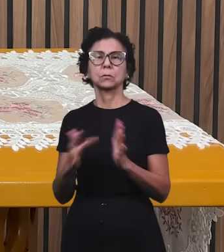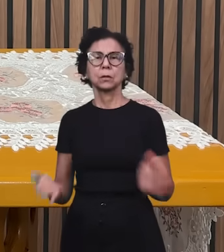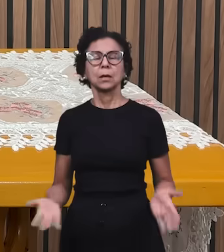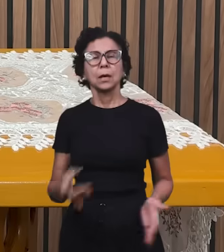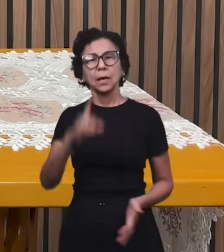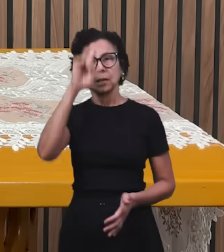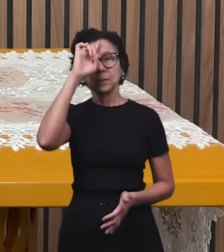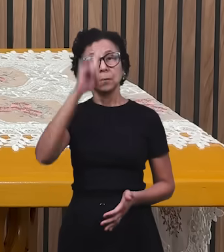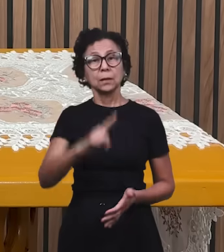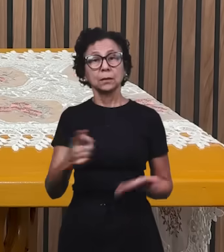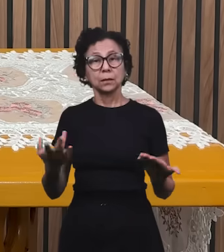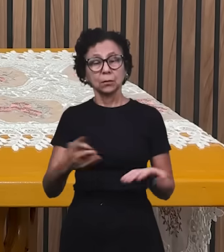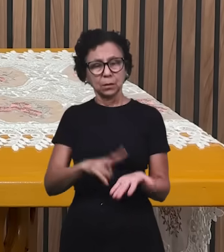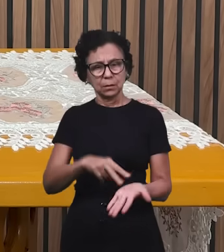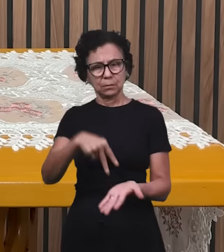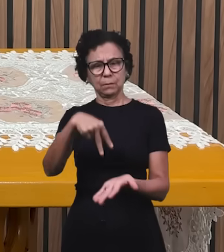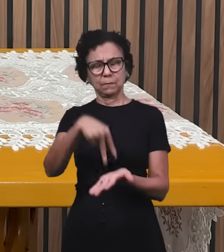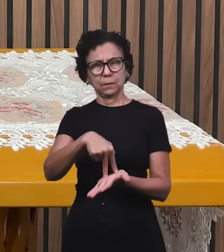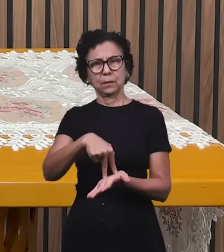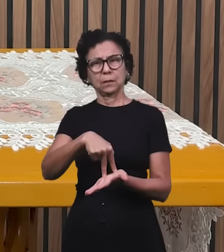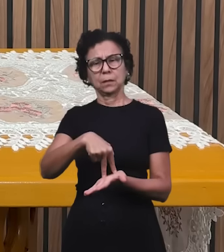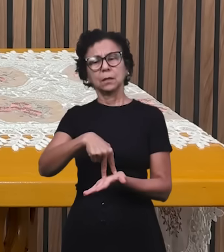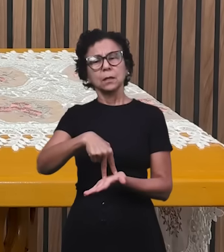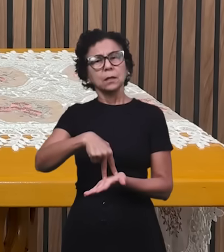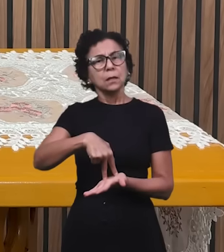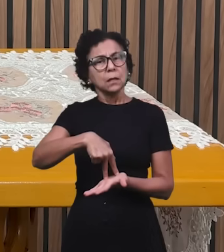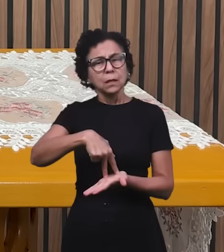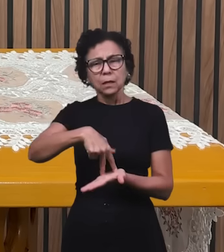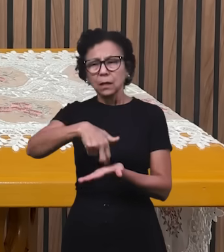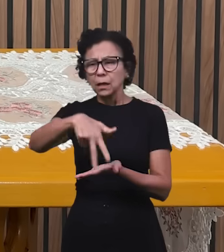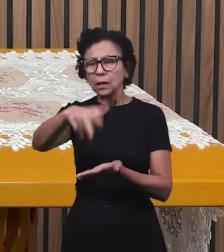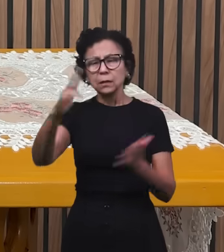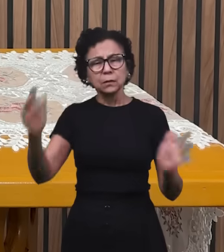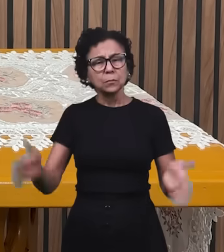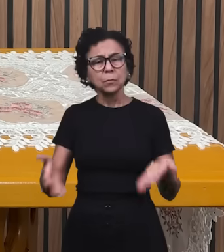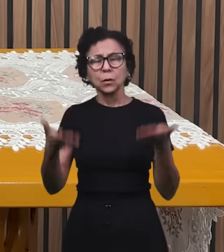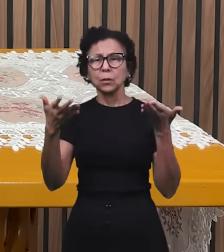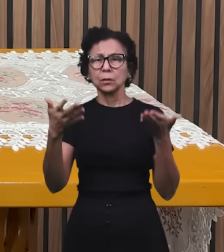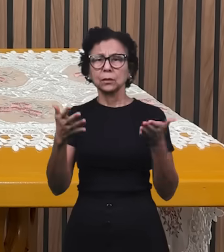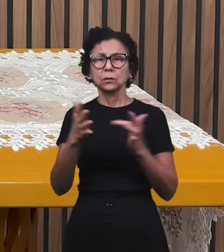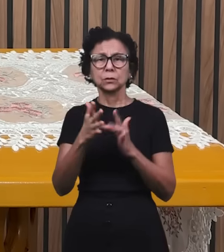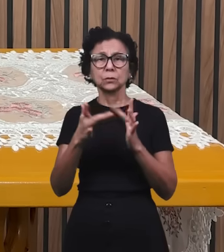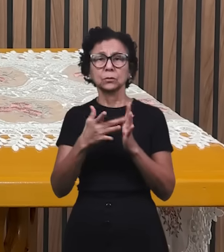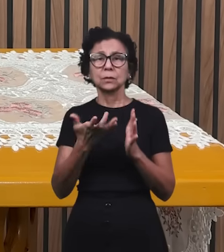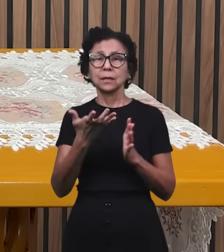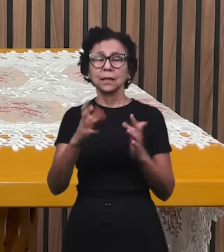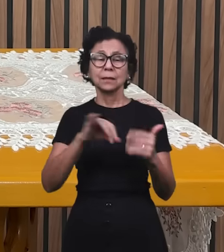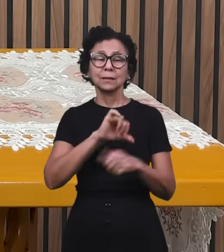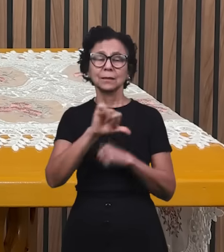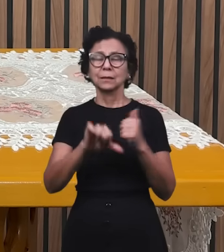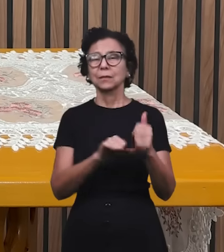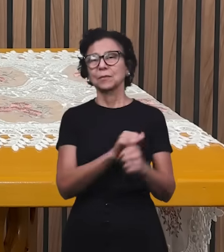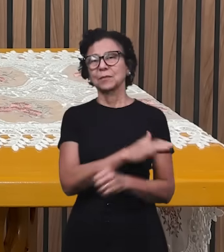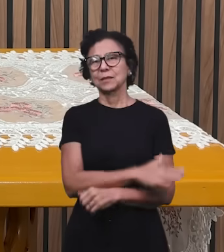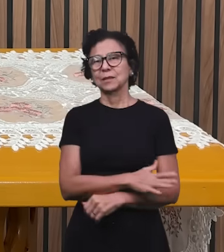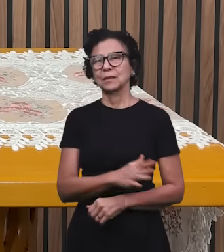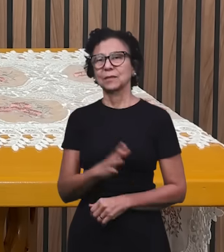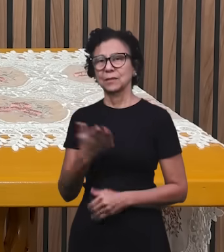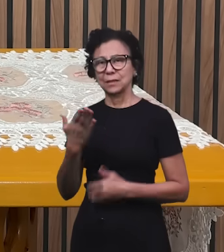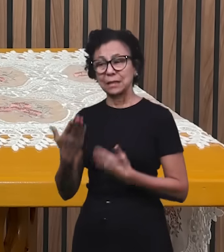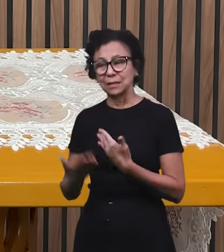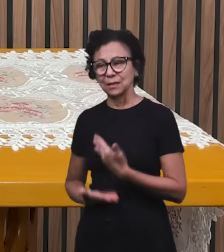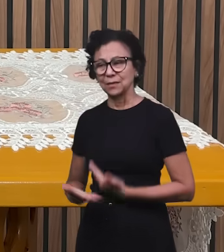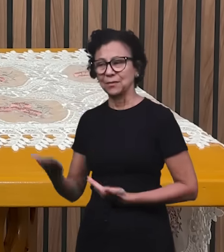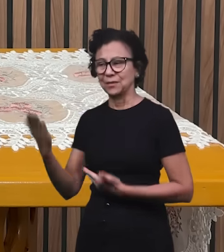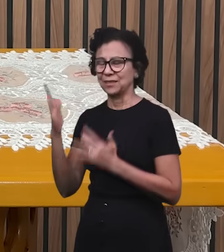Levanta-te e anda. Há uma vida nova para você viver. Para você viver ao lado do